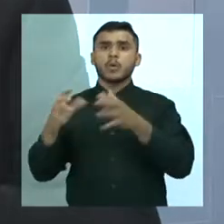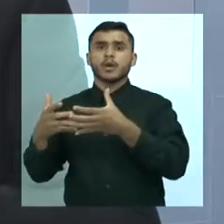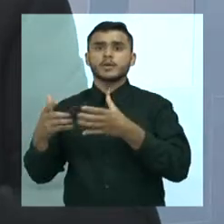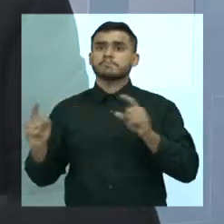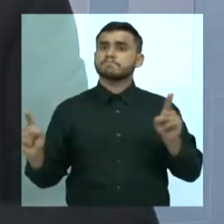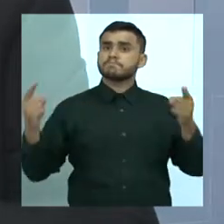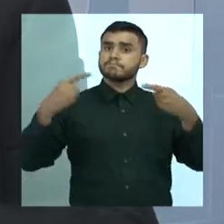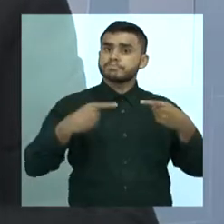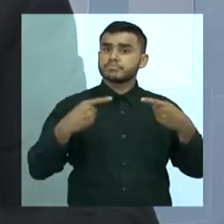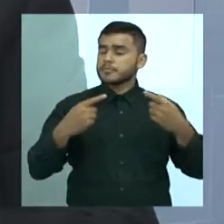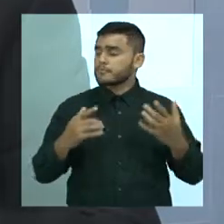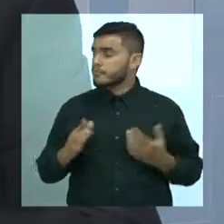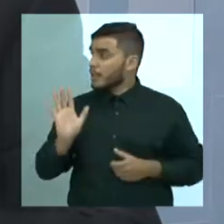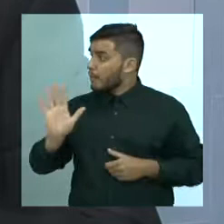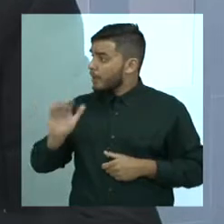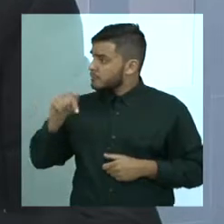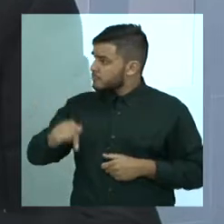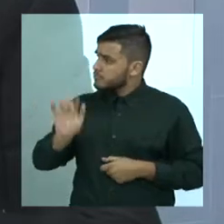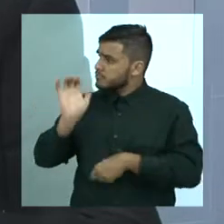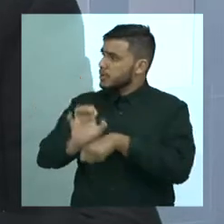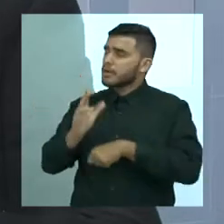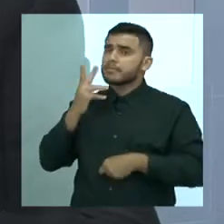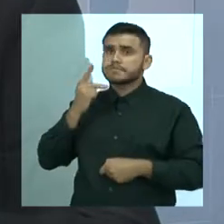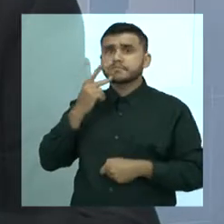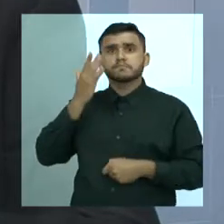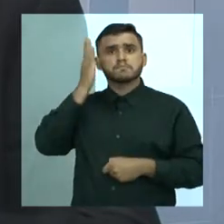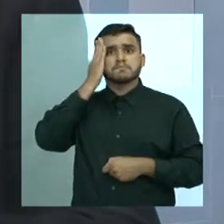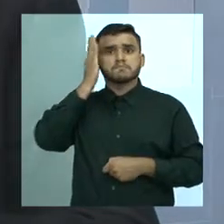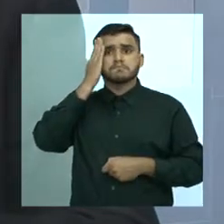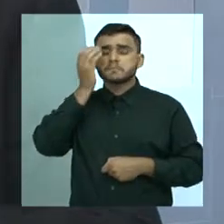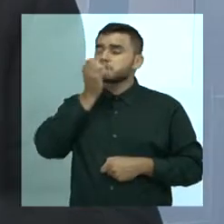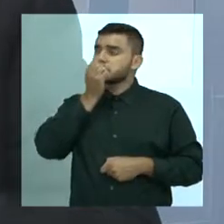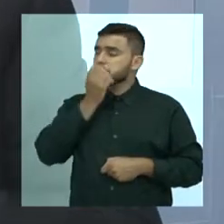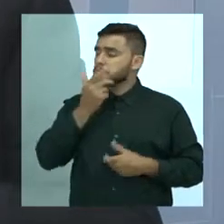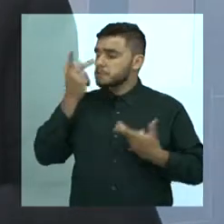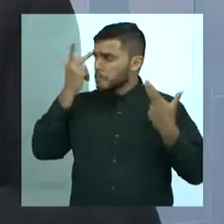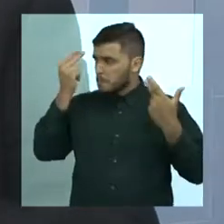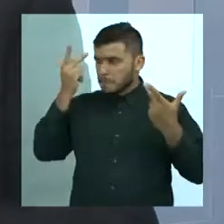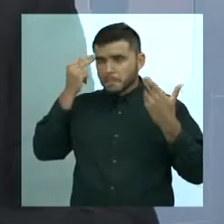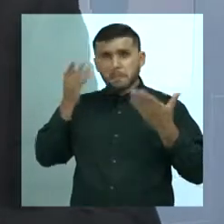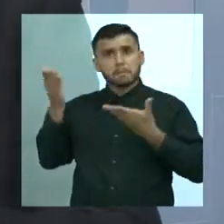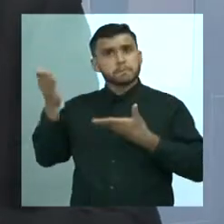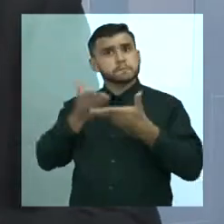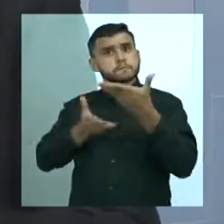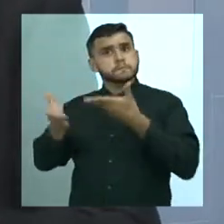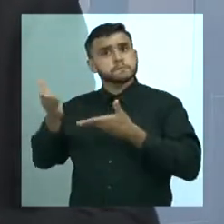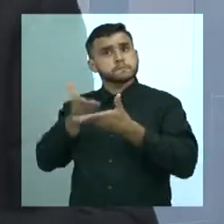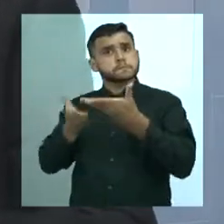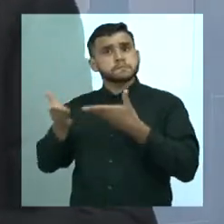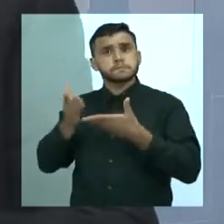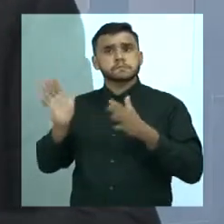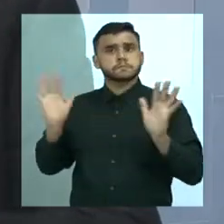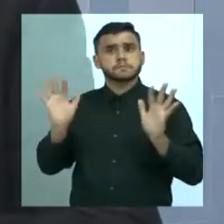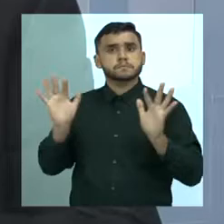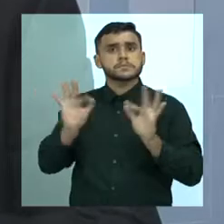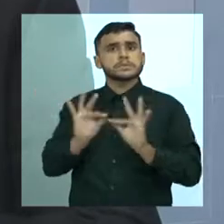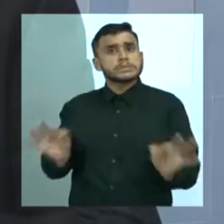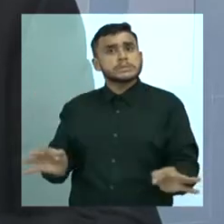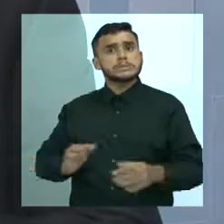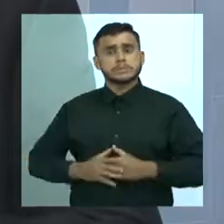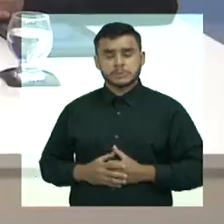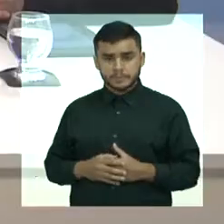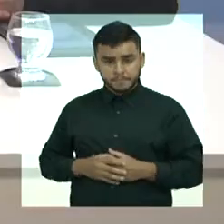se matam, mas aqui no Ceará um certo silêncio ou zonas de atritos muito peculiares.